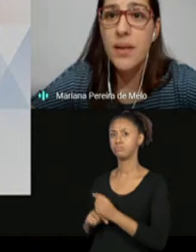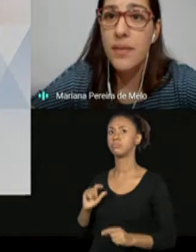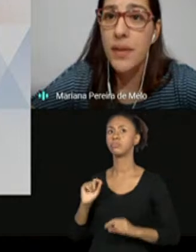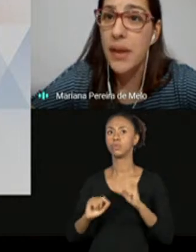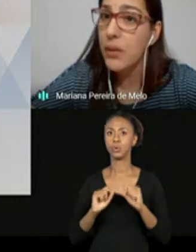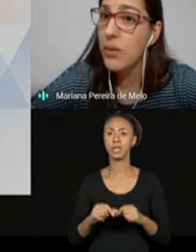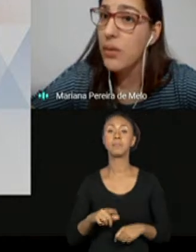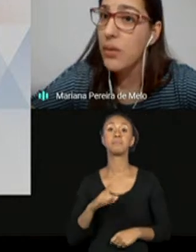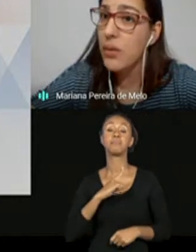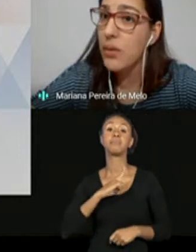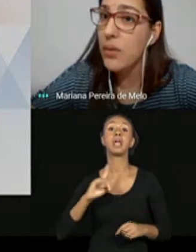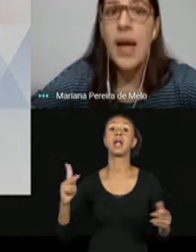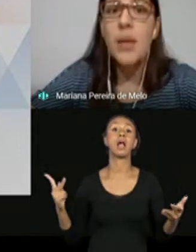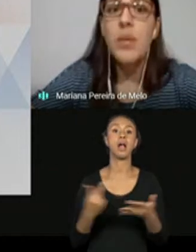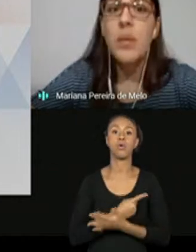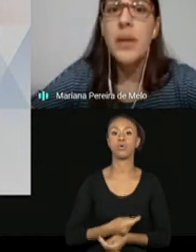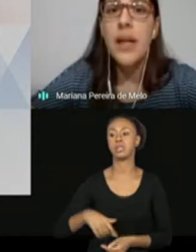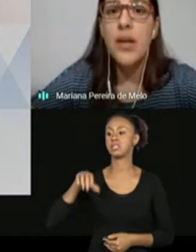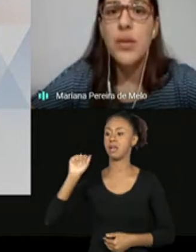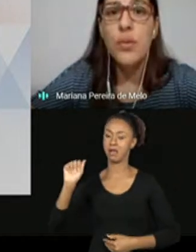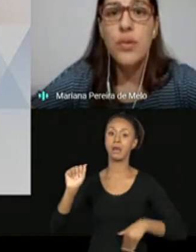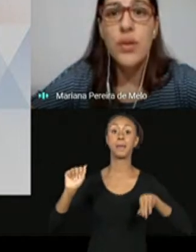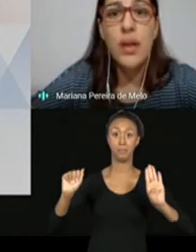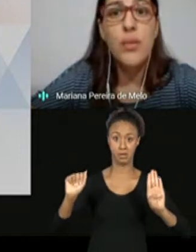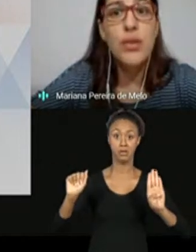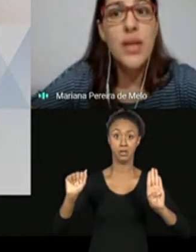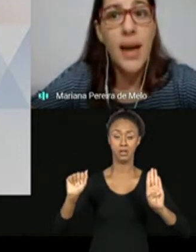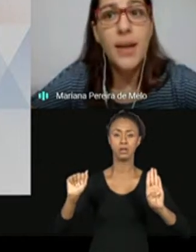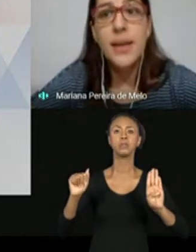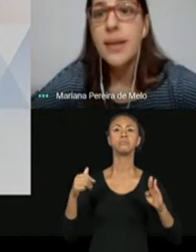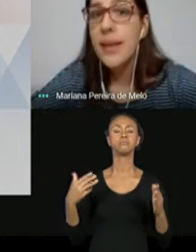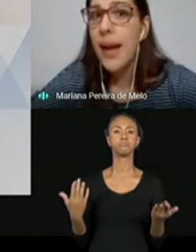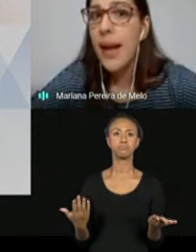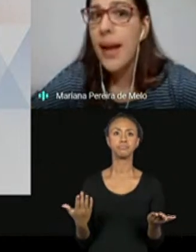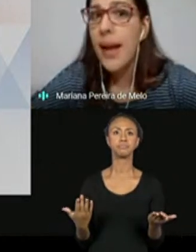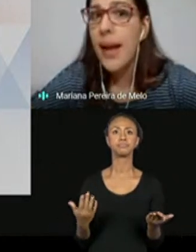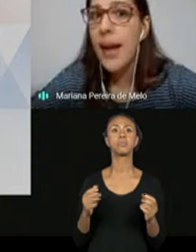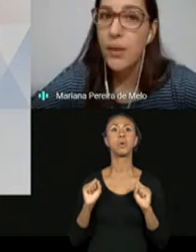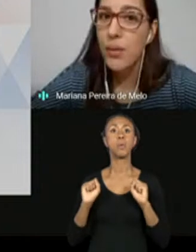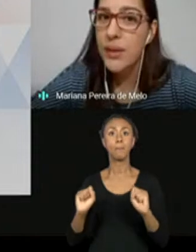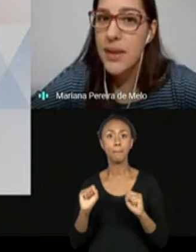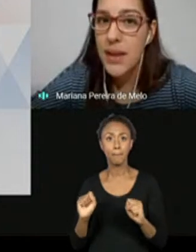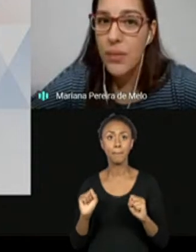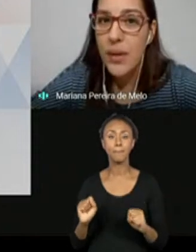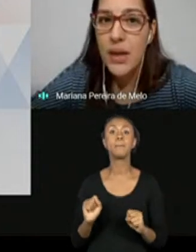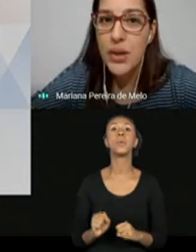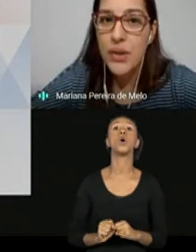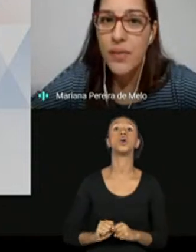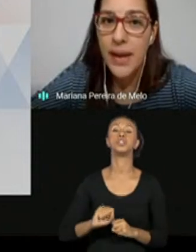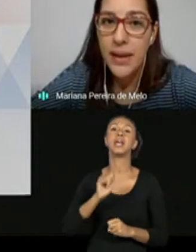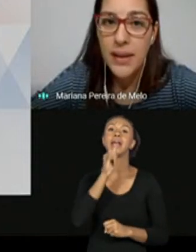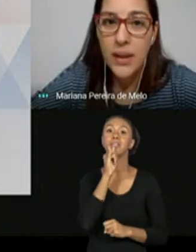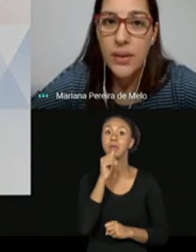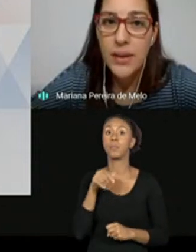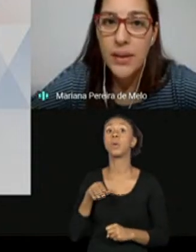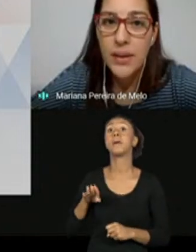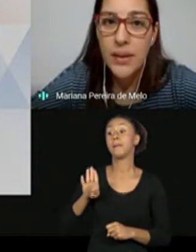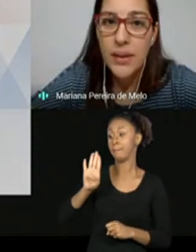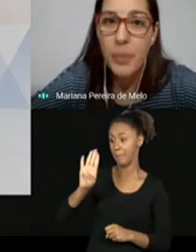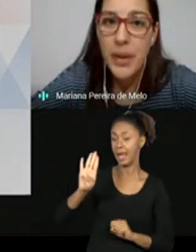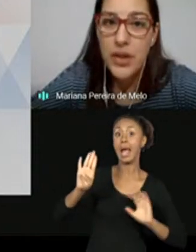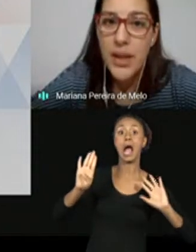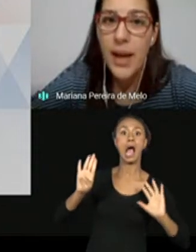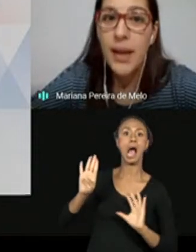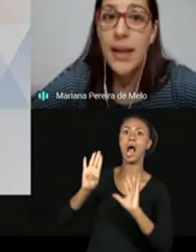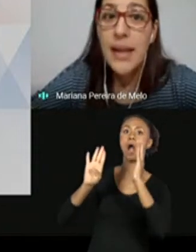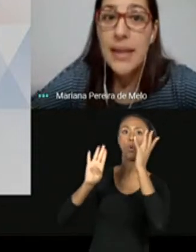dois eventos A e B, a probabilidade condicional de A. Dado que B aconteceu, a gente vai denotar aqui